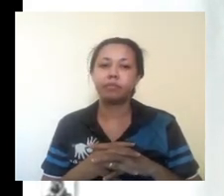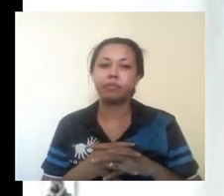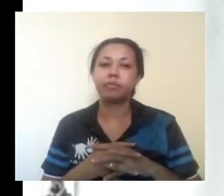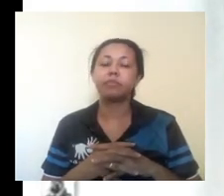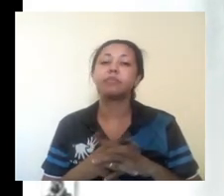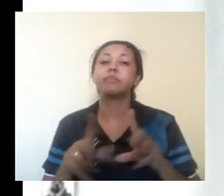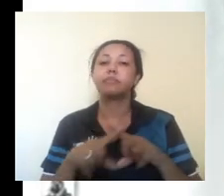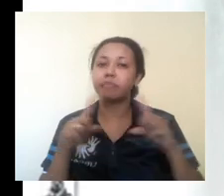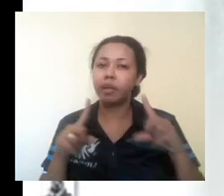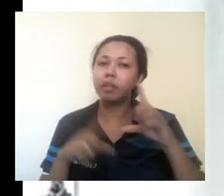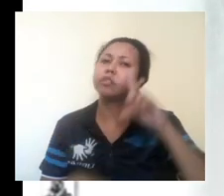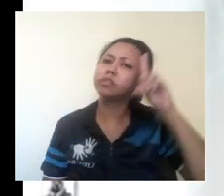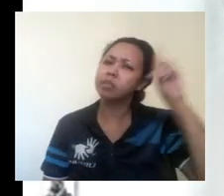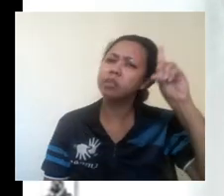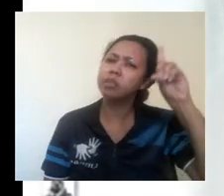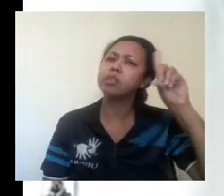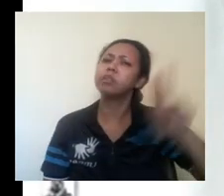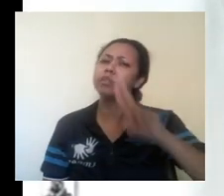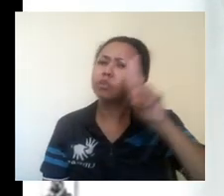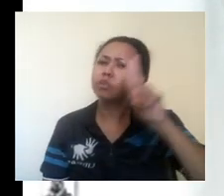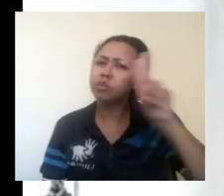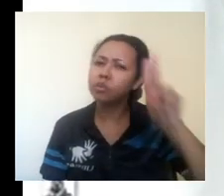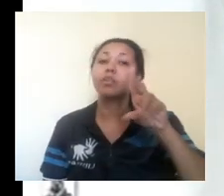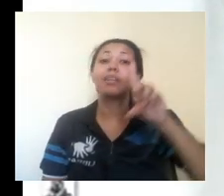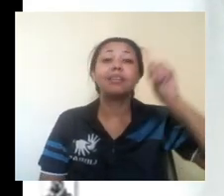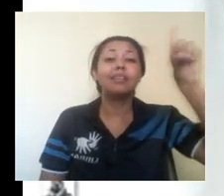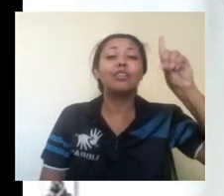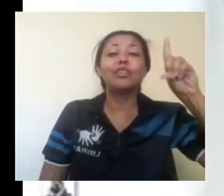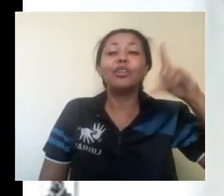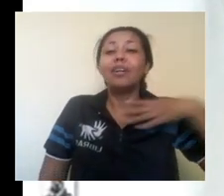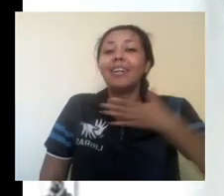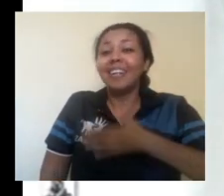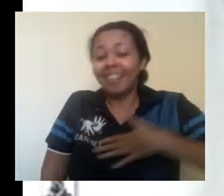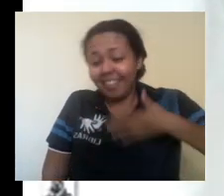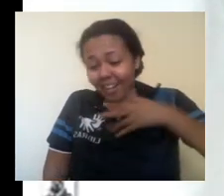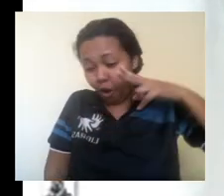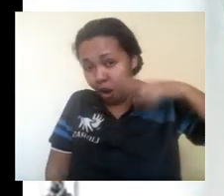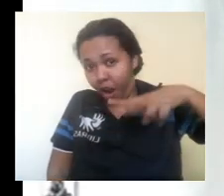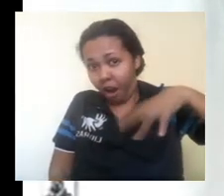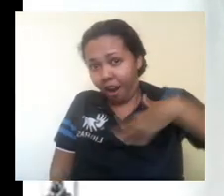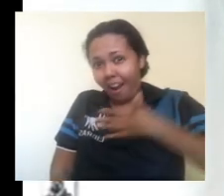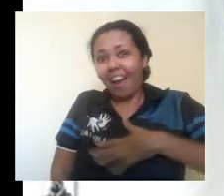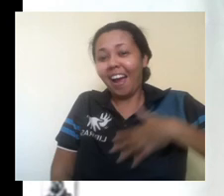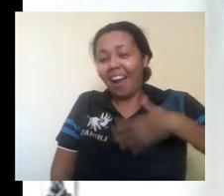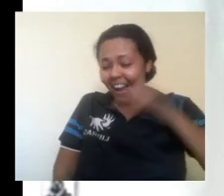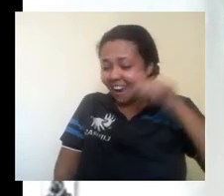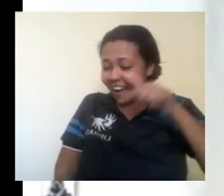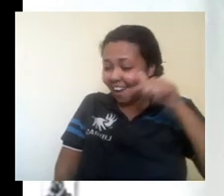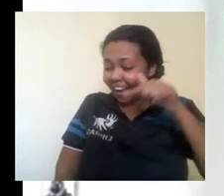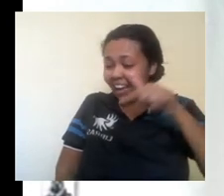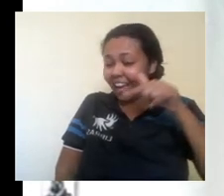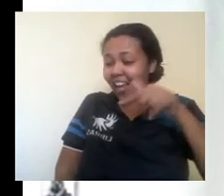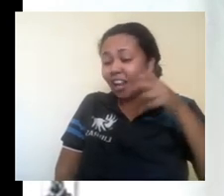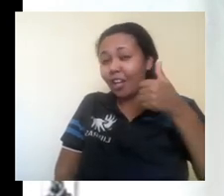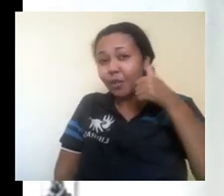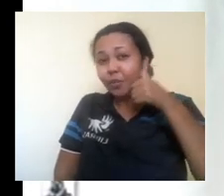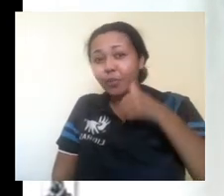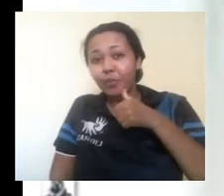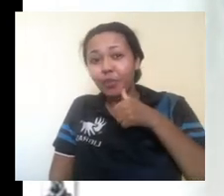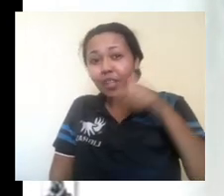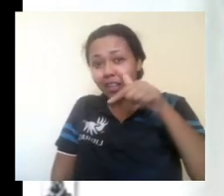ele usa, ele gosta de fazer isso, ele sente prazer de olhar para a terra e encontrar mulheres, vasos de honra,